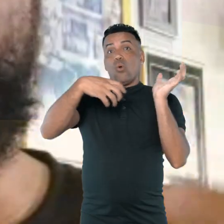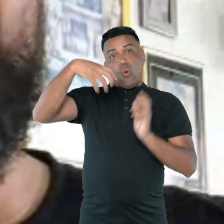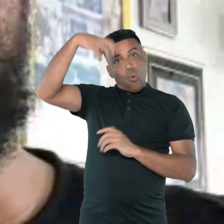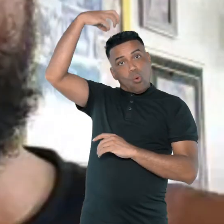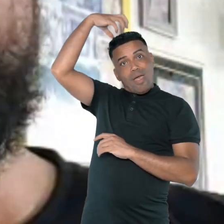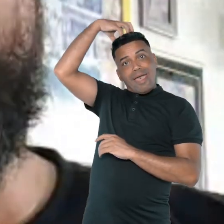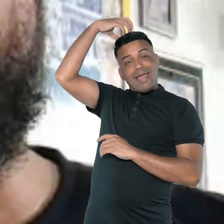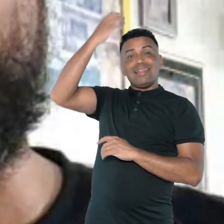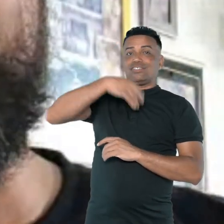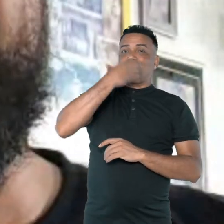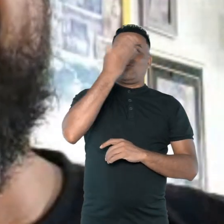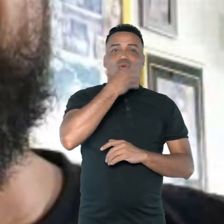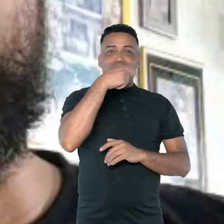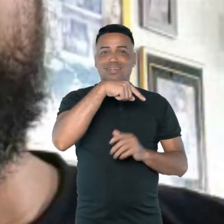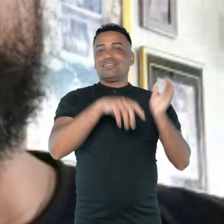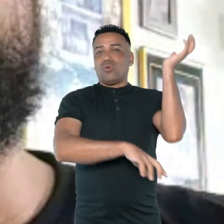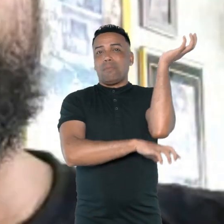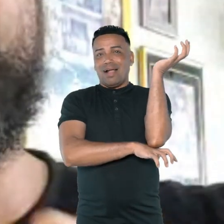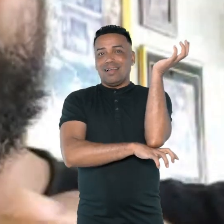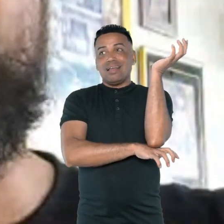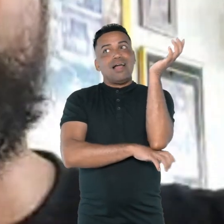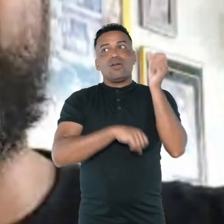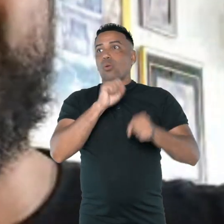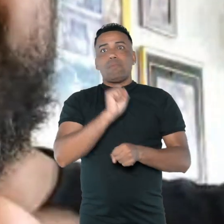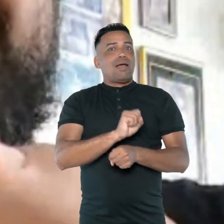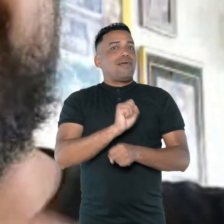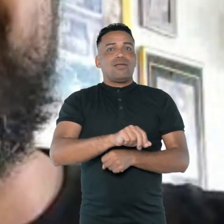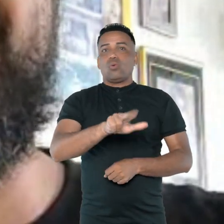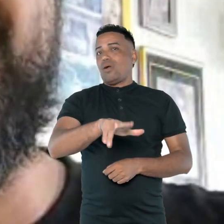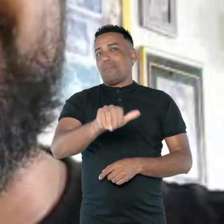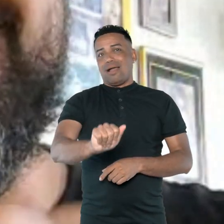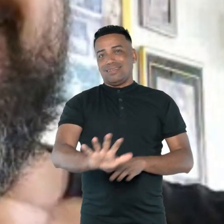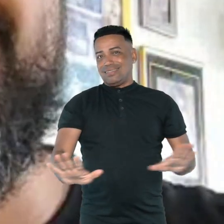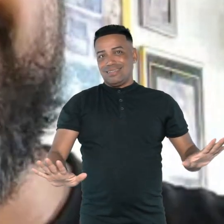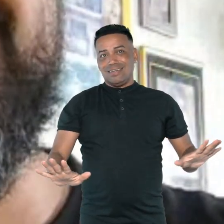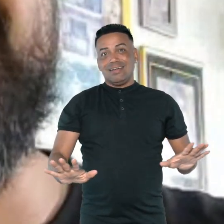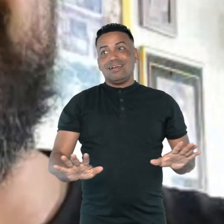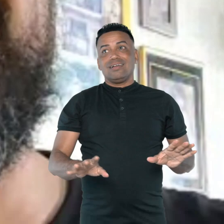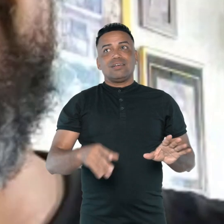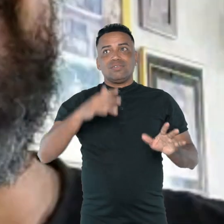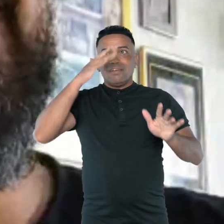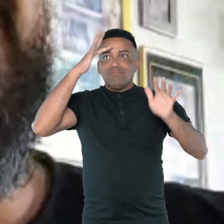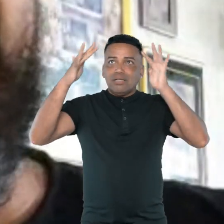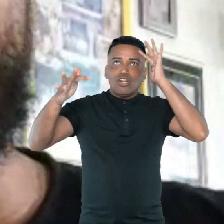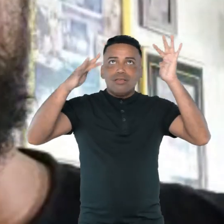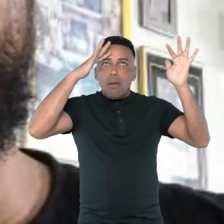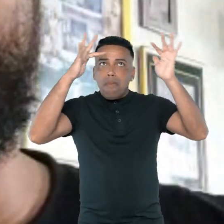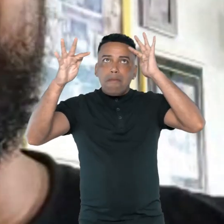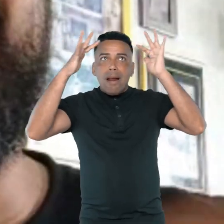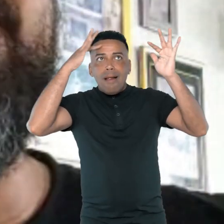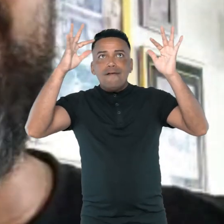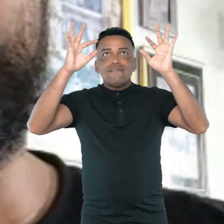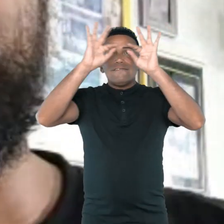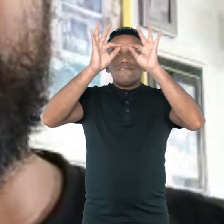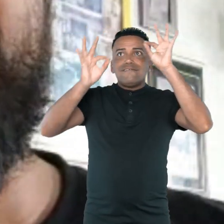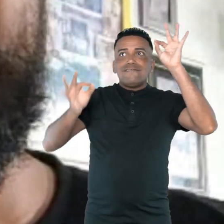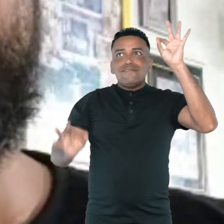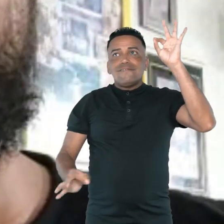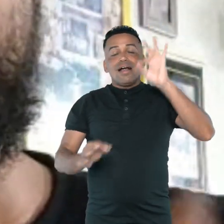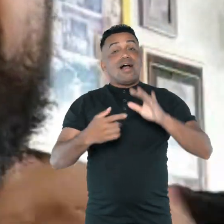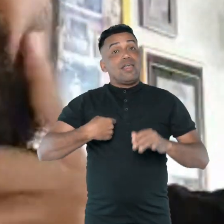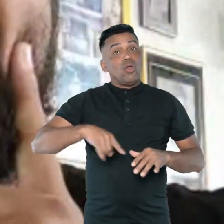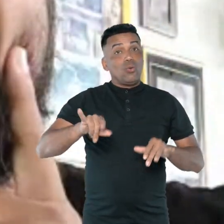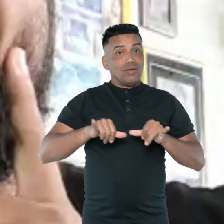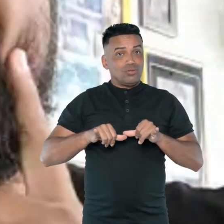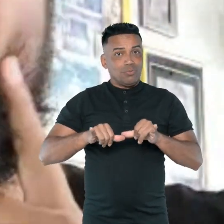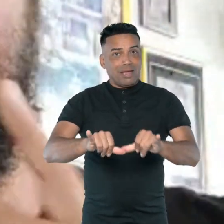E daí eu não parei mais, porque uma vez que você vai puxando esse fio assim da imaginação, né? Aí eu ia no